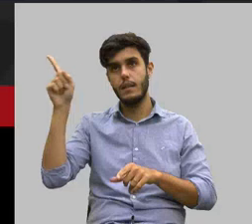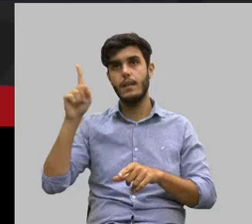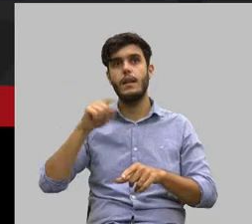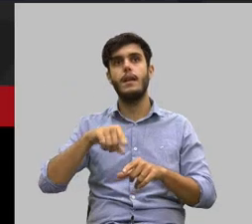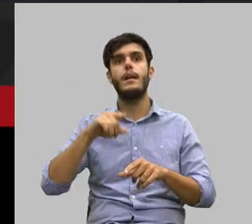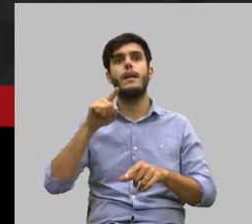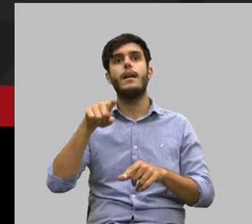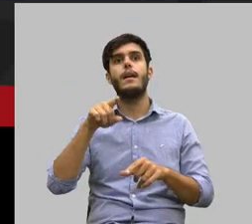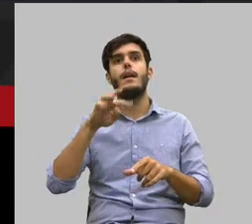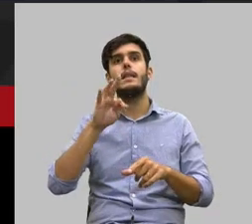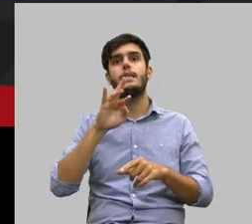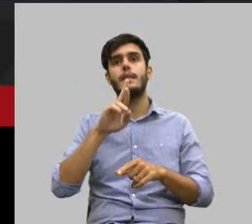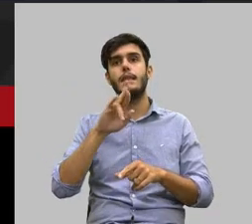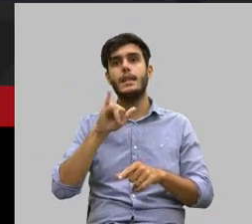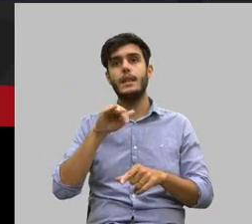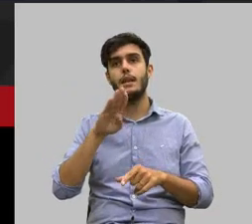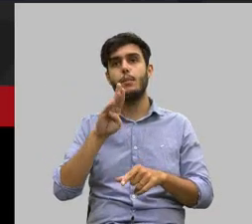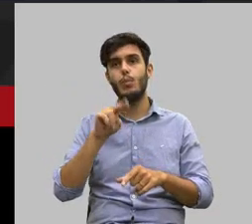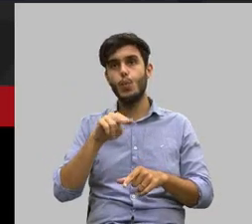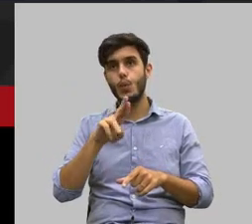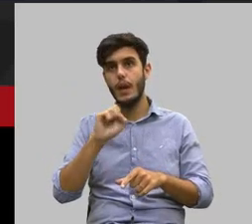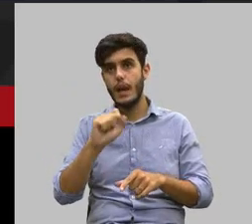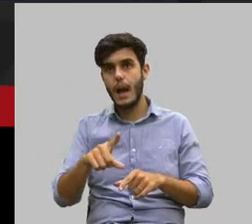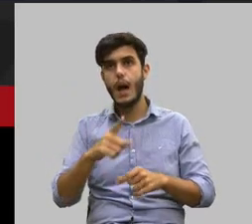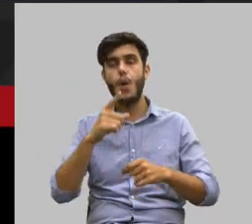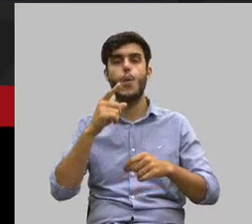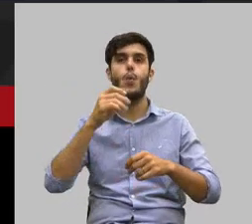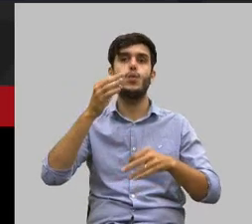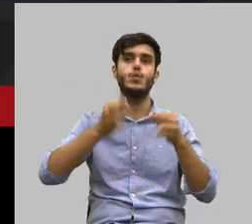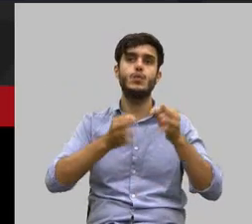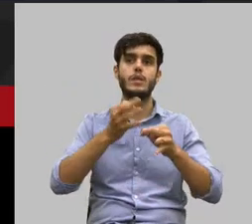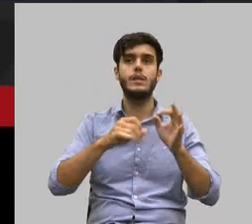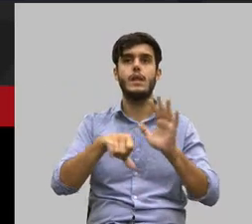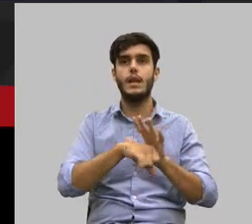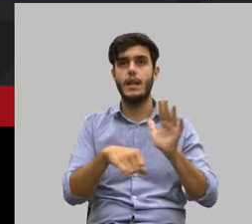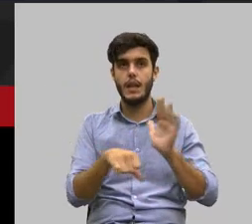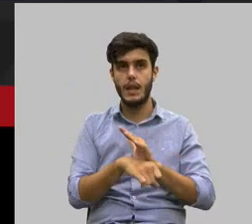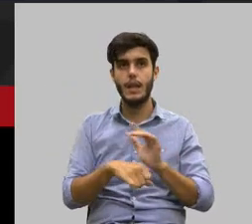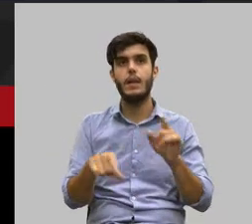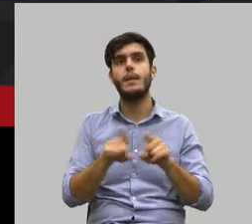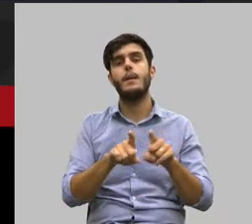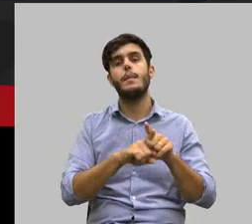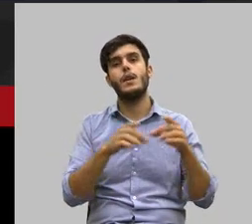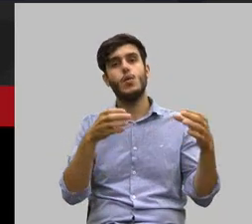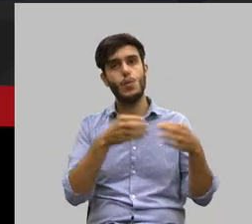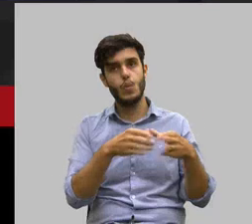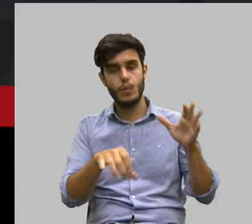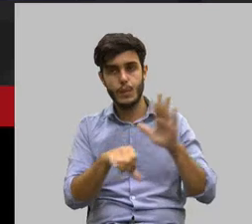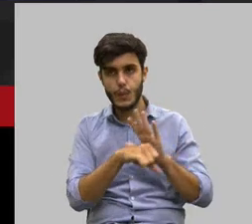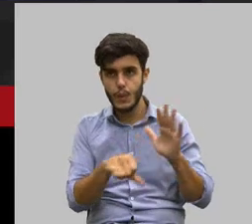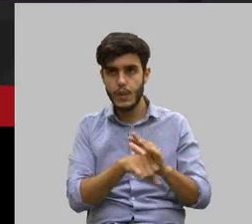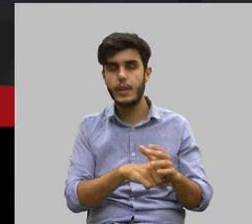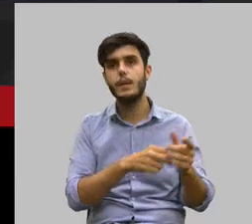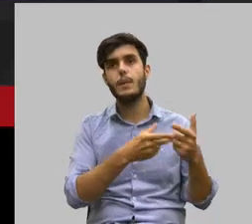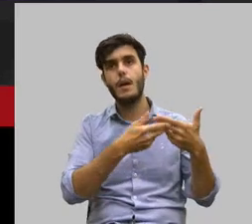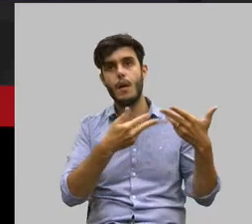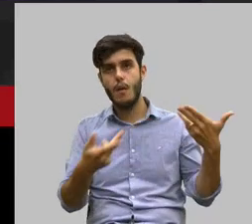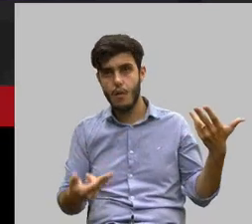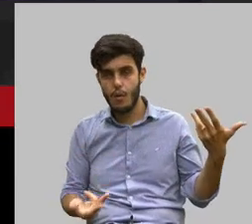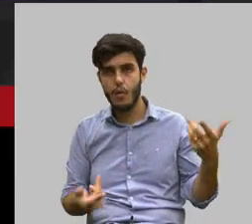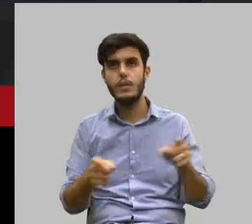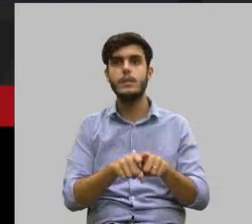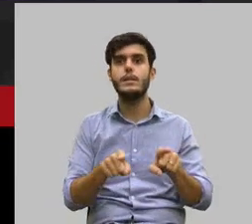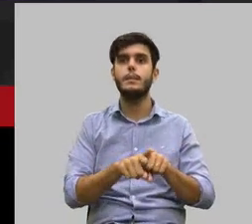visando desmantelamento de organização criminosa também composta por facções criminosas né que eh